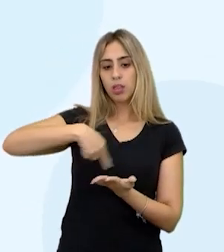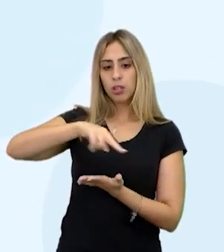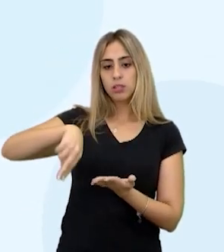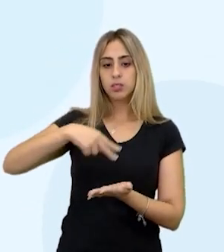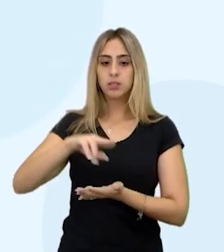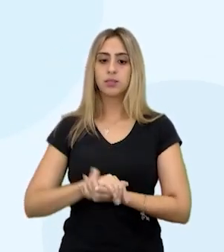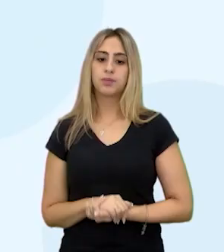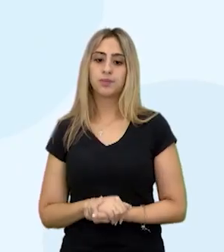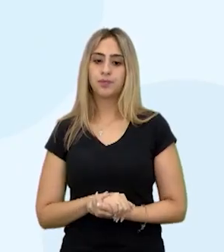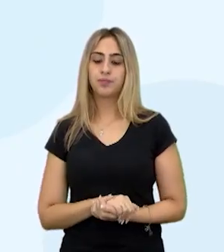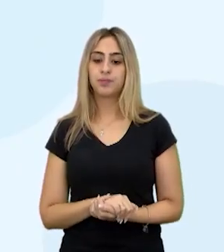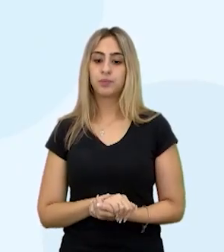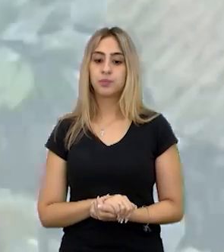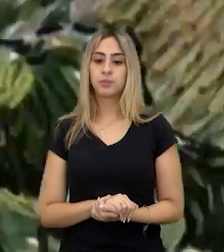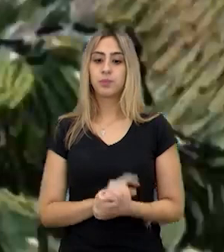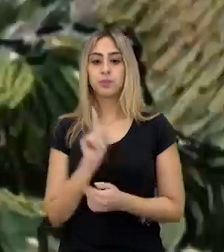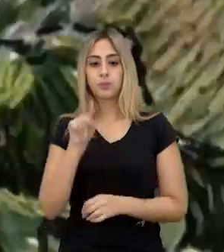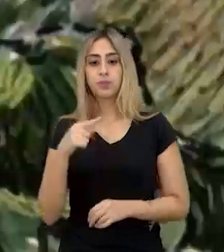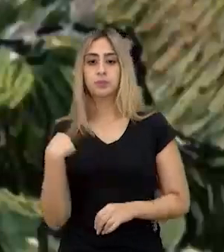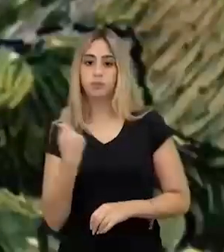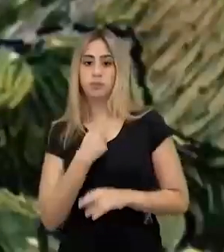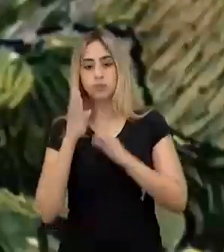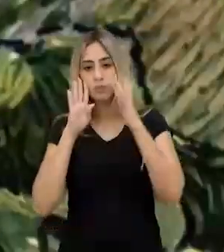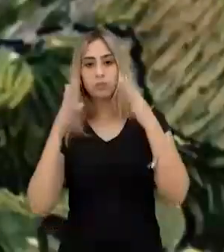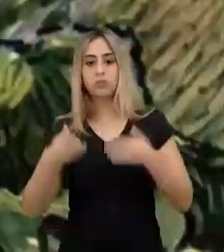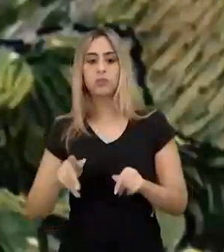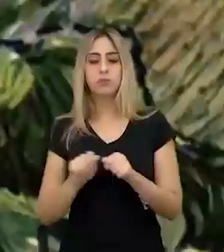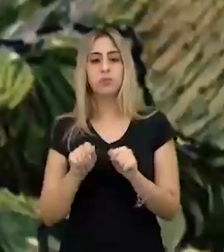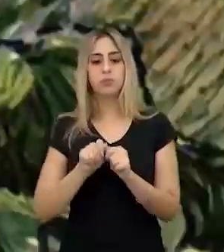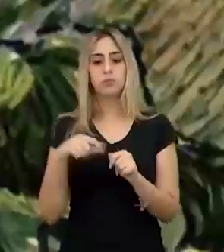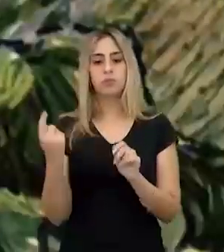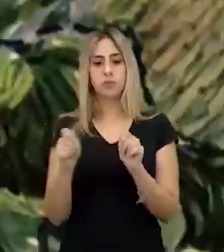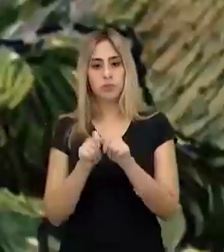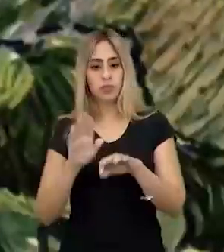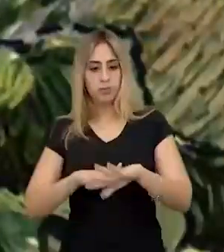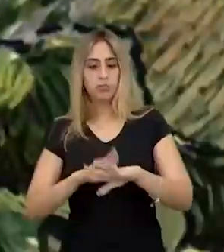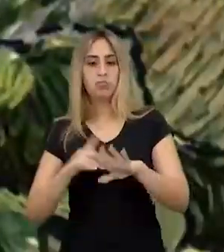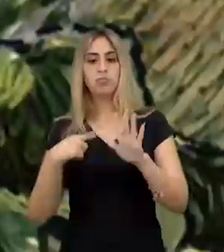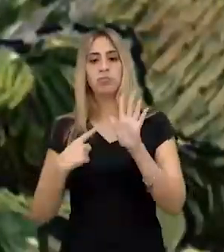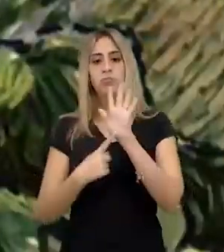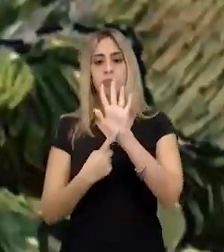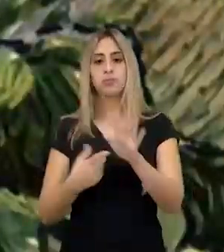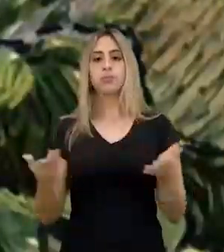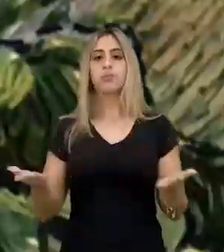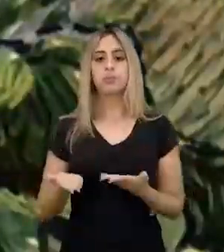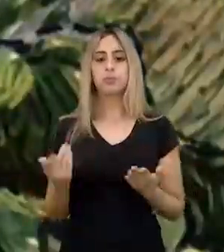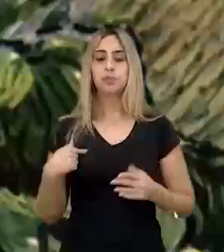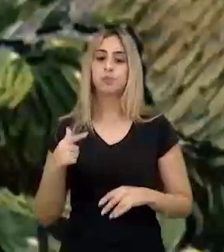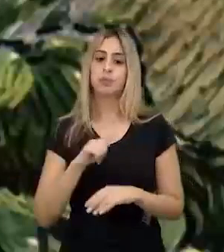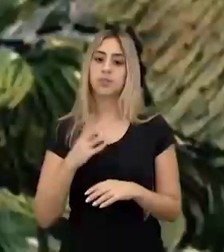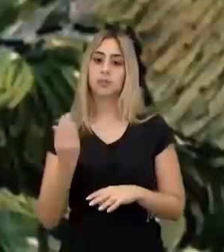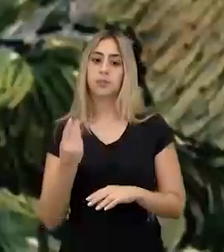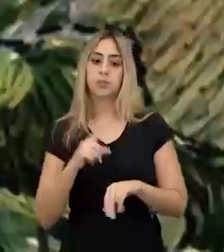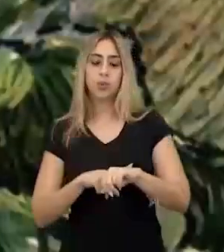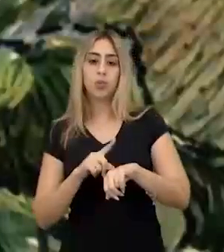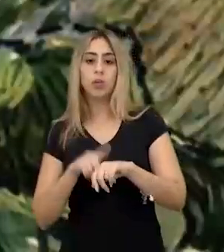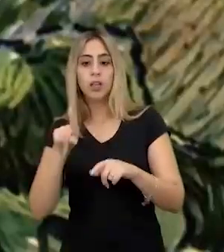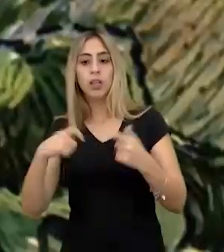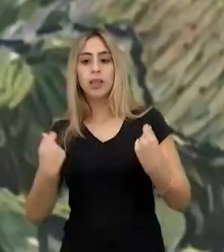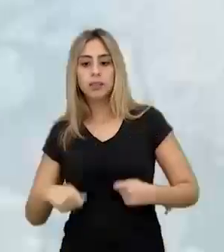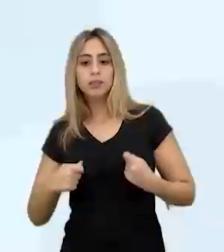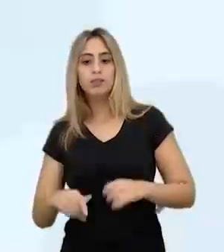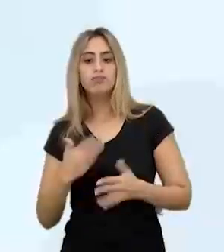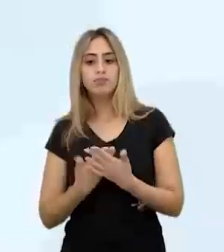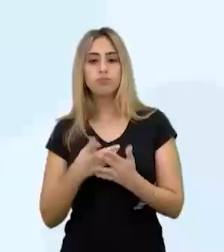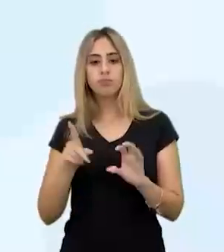tá certo? Então, esse é o nosso foco, já fizemos as devidas apresentações, agora a gente tem um momento do que é necessário para essa